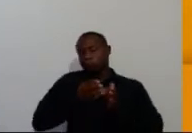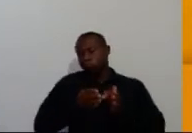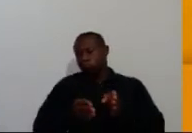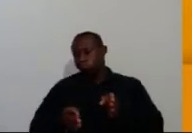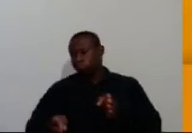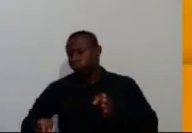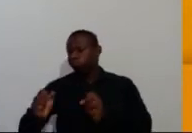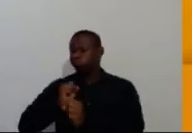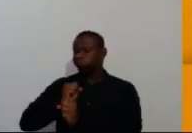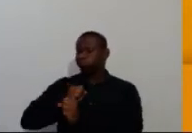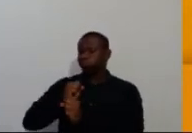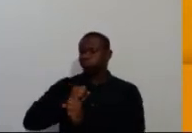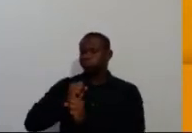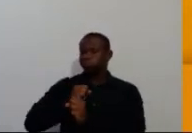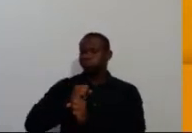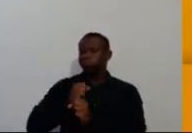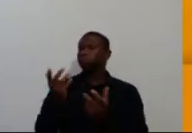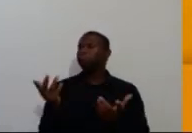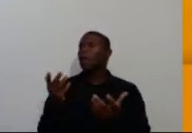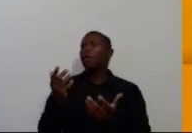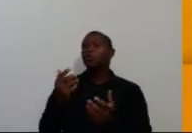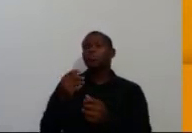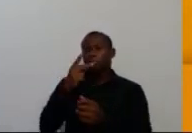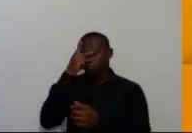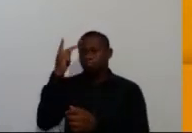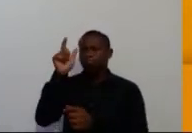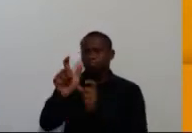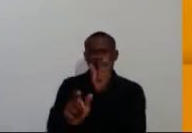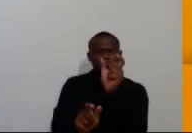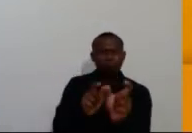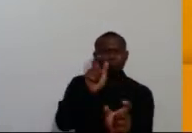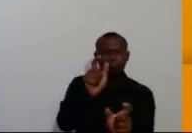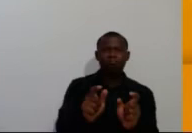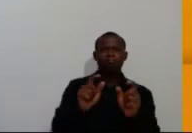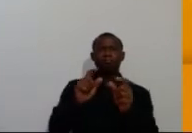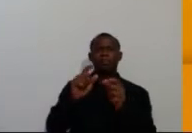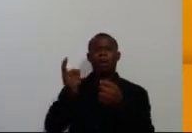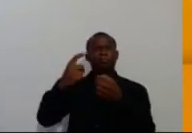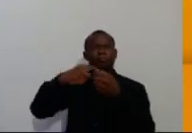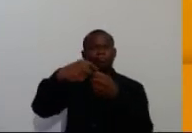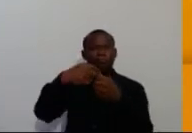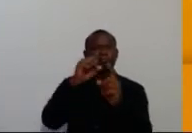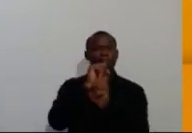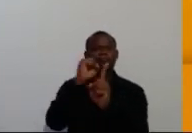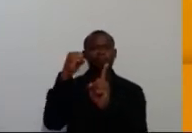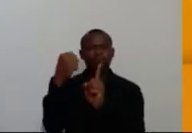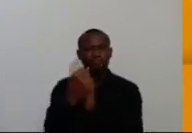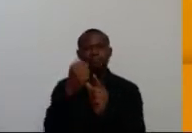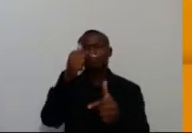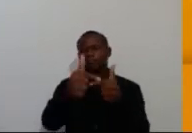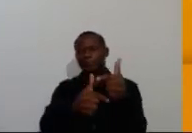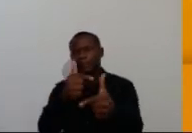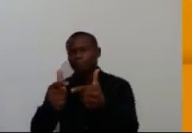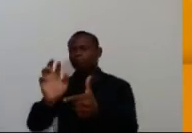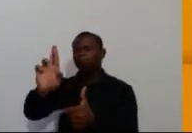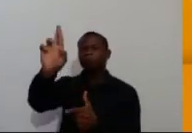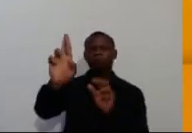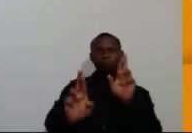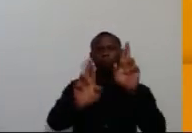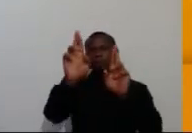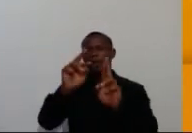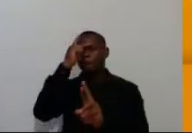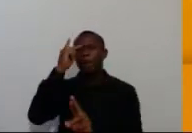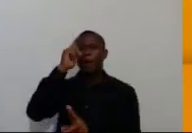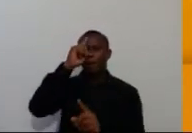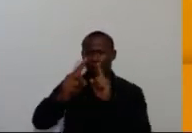pessoas, num trabalho onde a gente está gerenciando pessoas, a gente tem que cuidar da aparência, né? E sempre eu